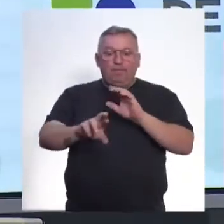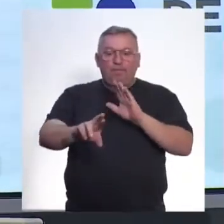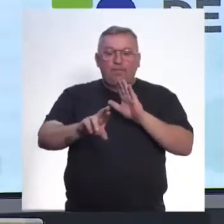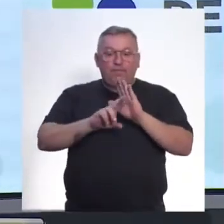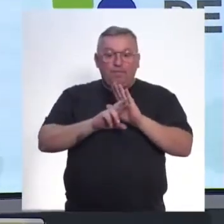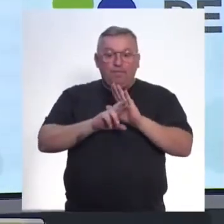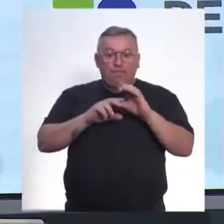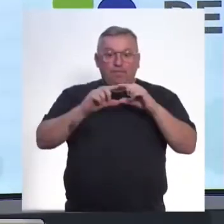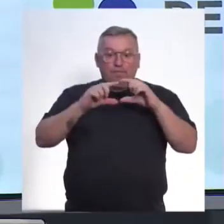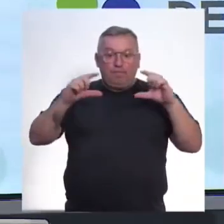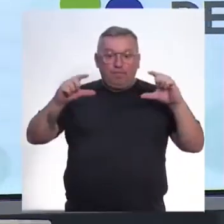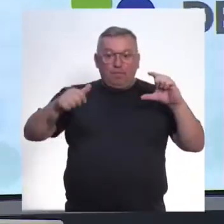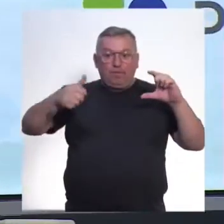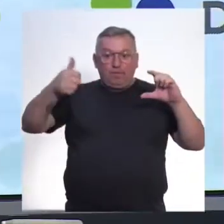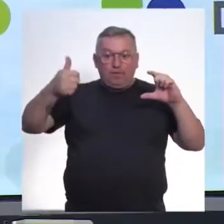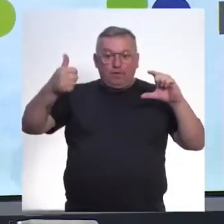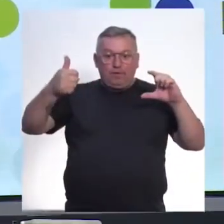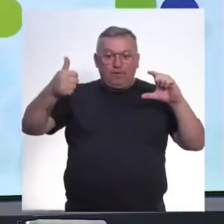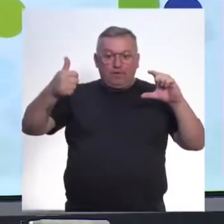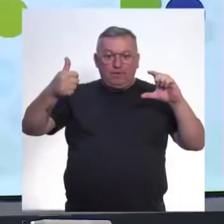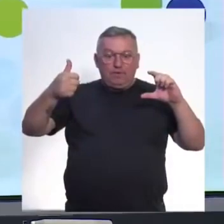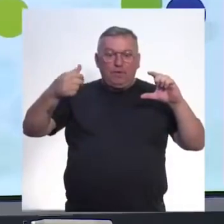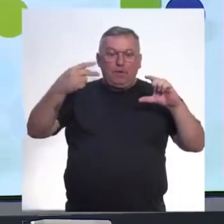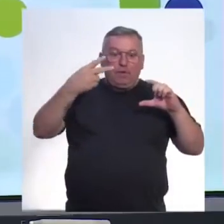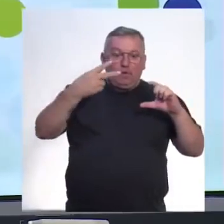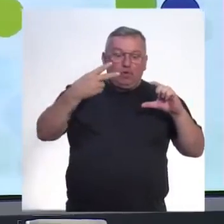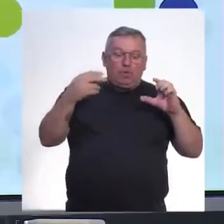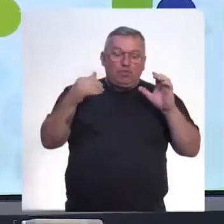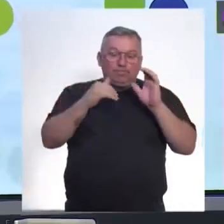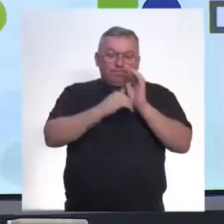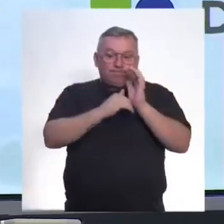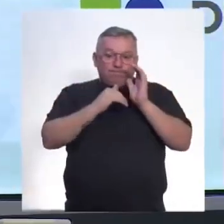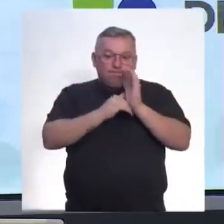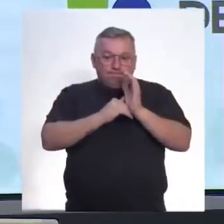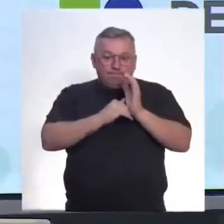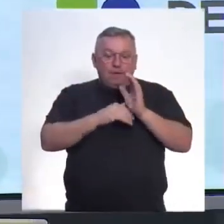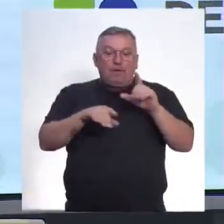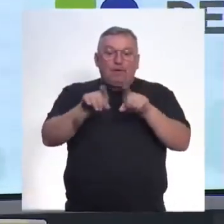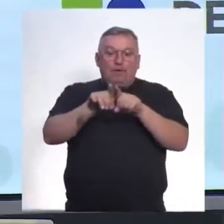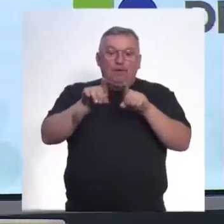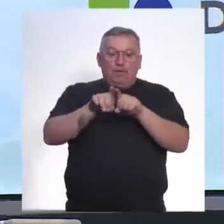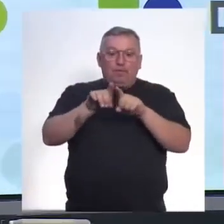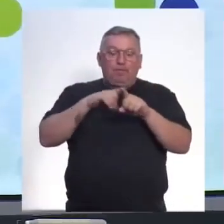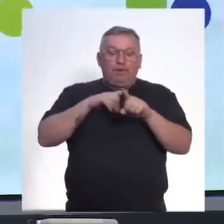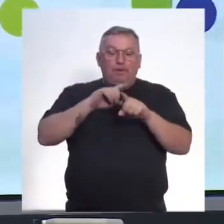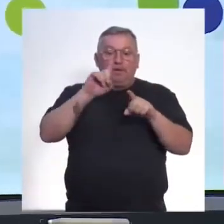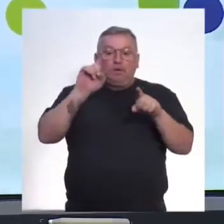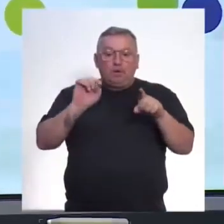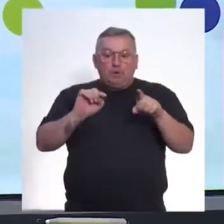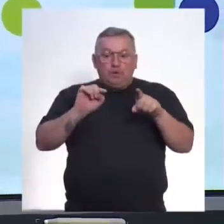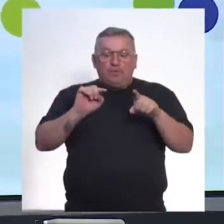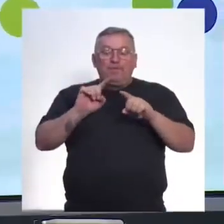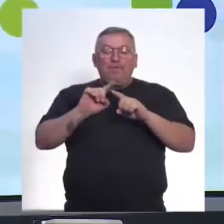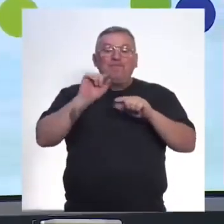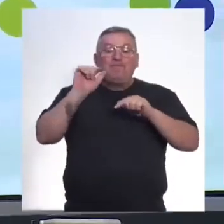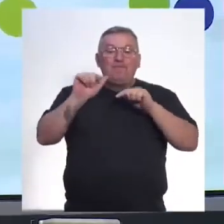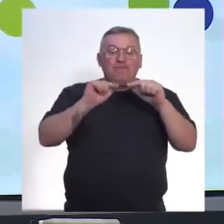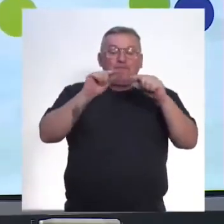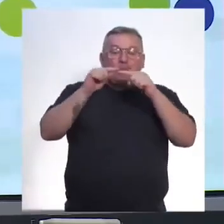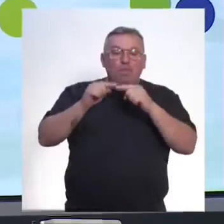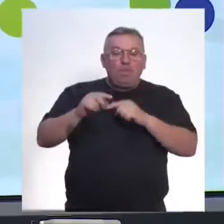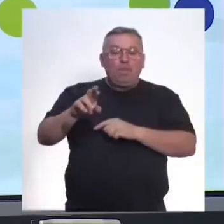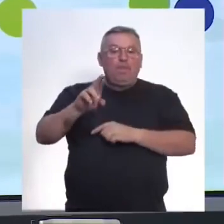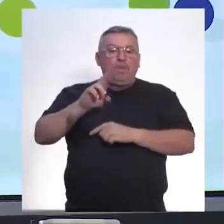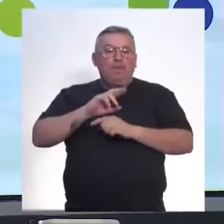de uma equação do primeiro grau com duas incógnitas. E aí associaremos esses